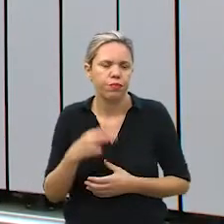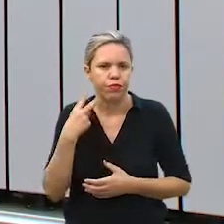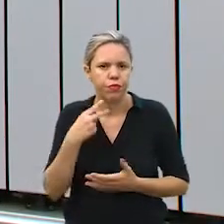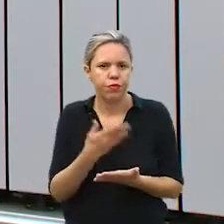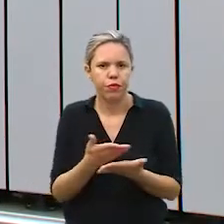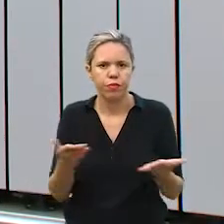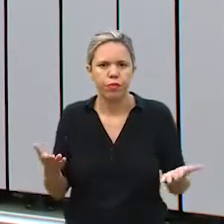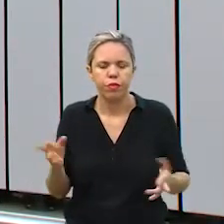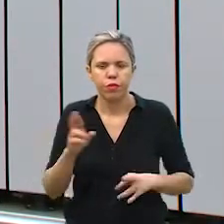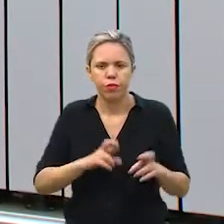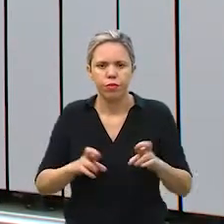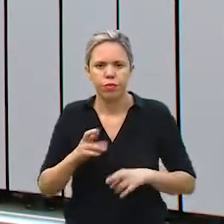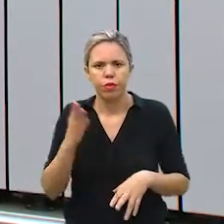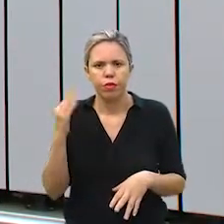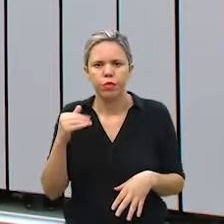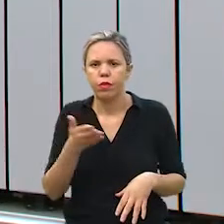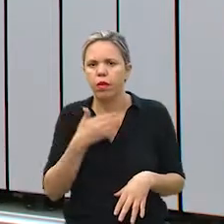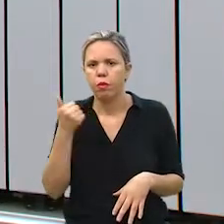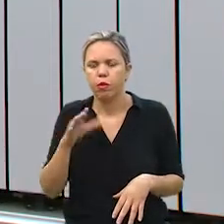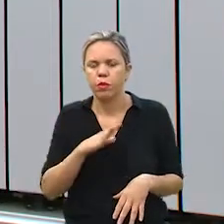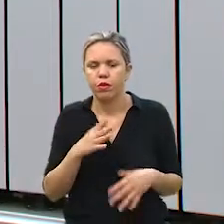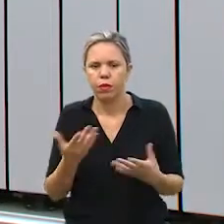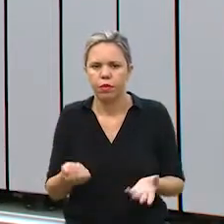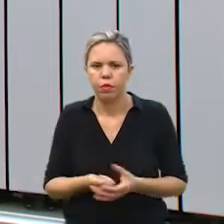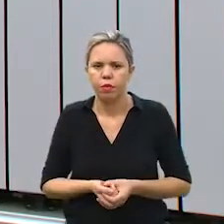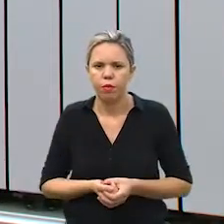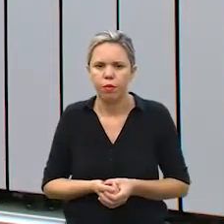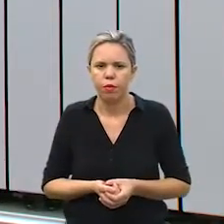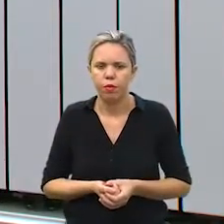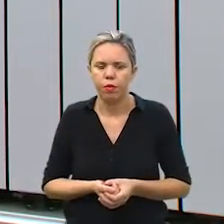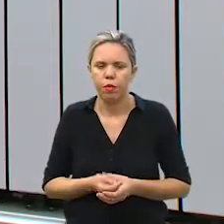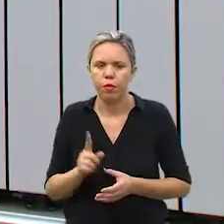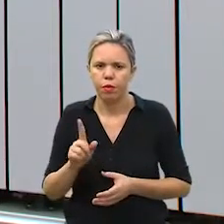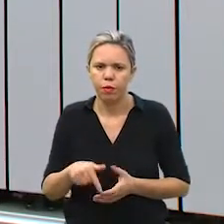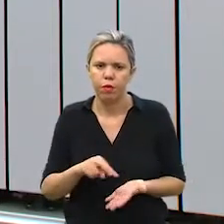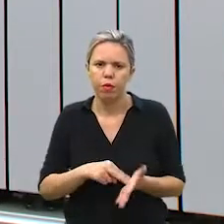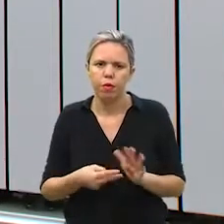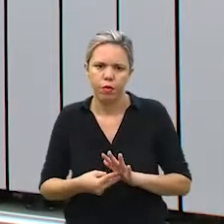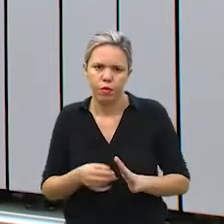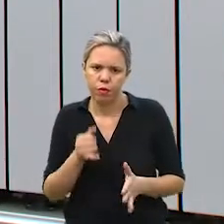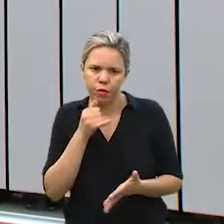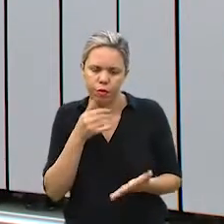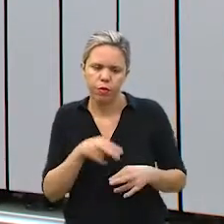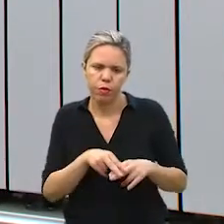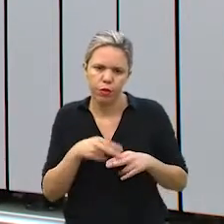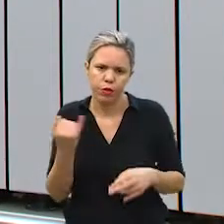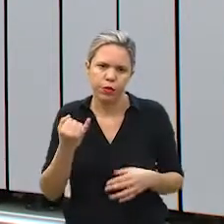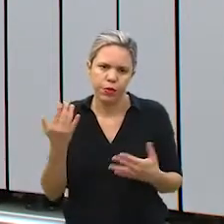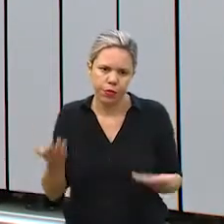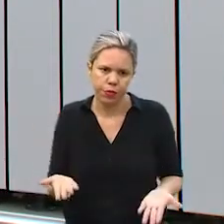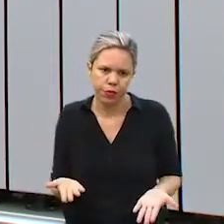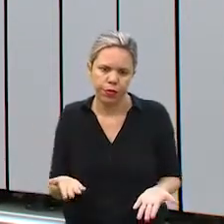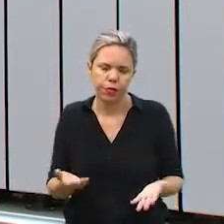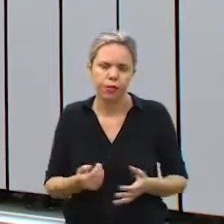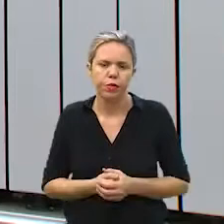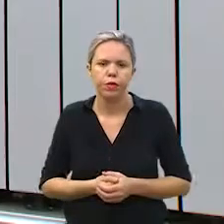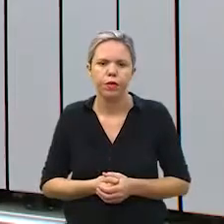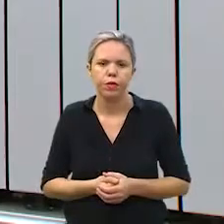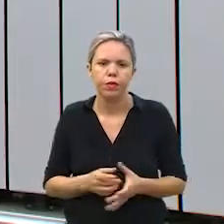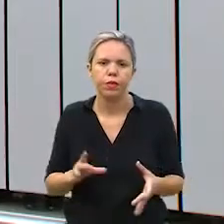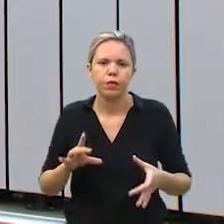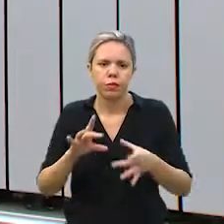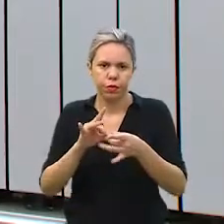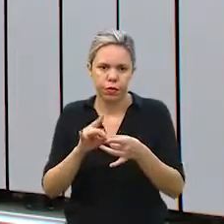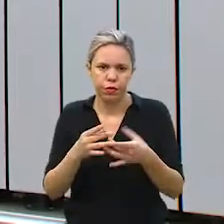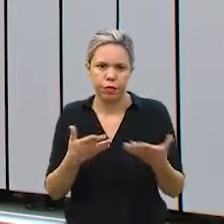vereador, como fiscalizador, para saber o que é melhor para a cidade. Então, por isso que é importante essa